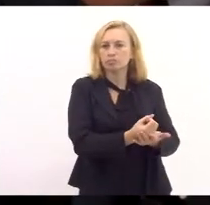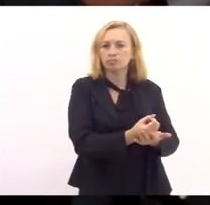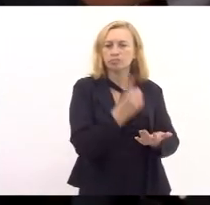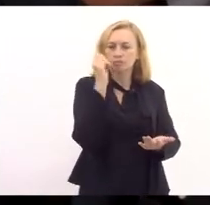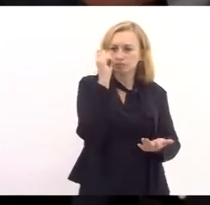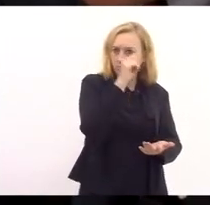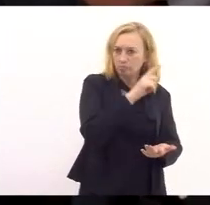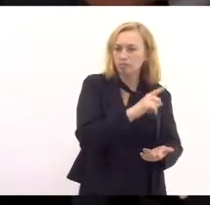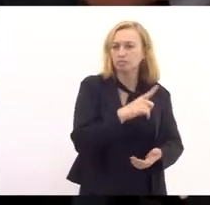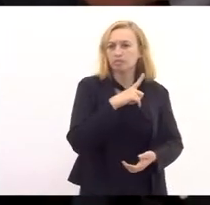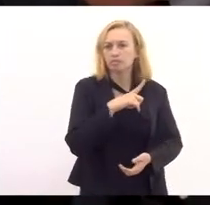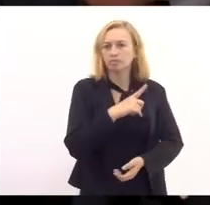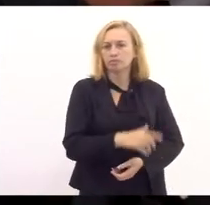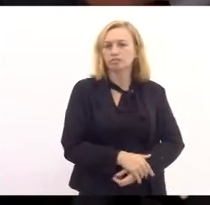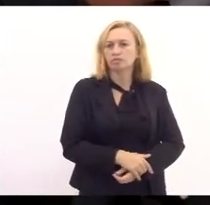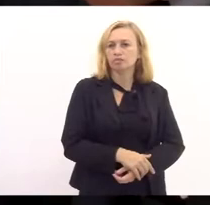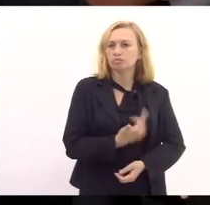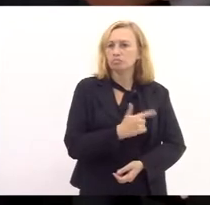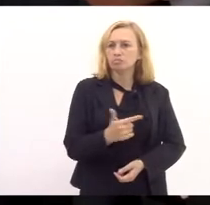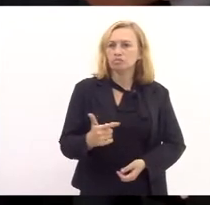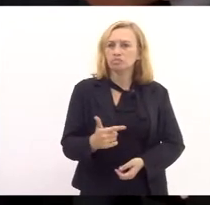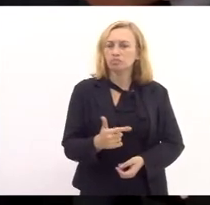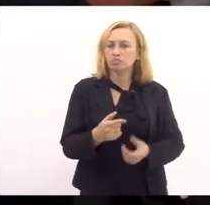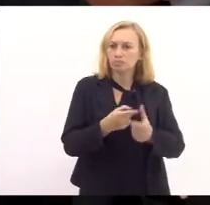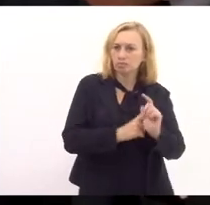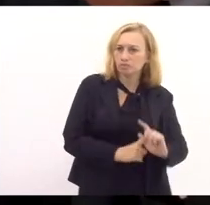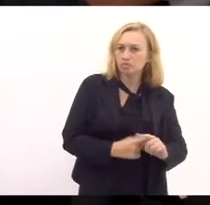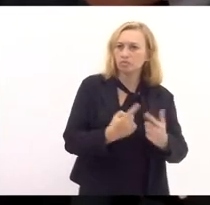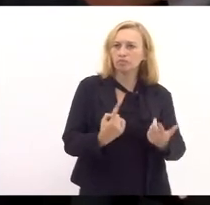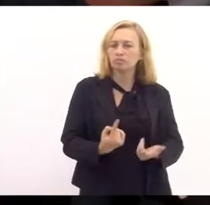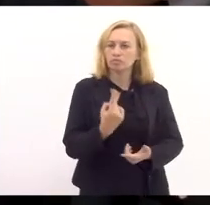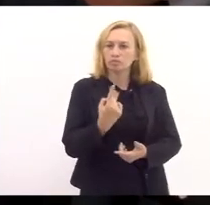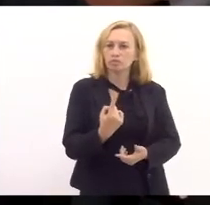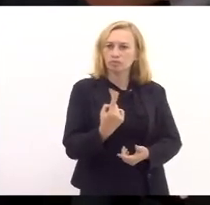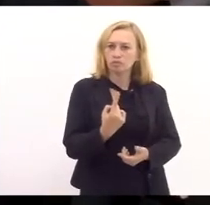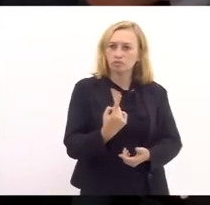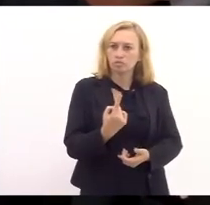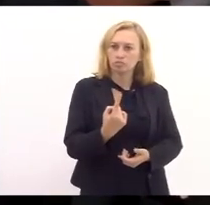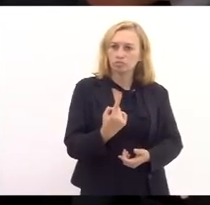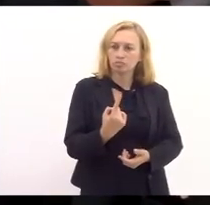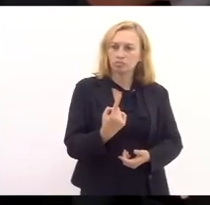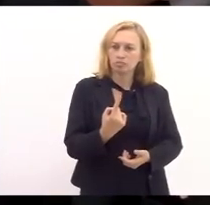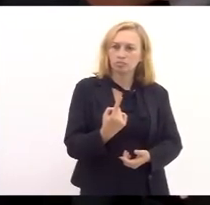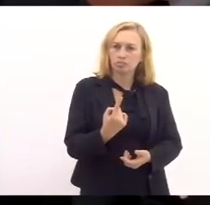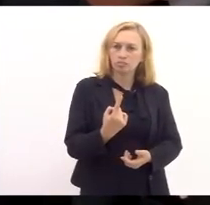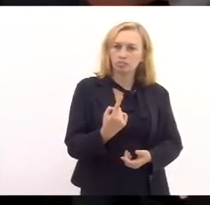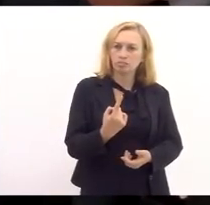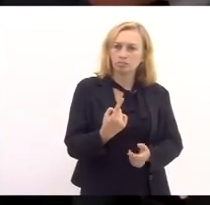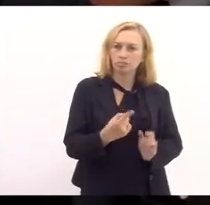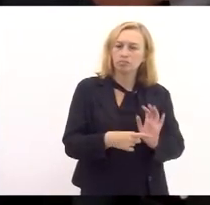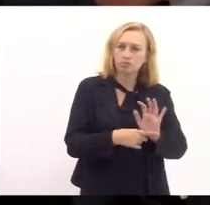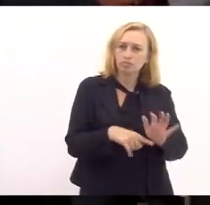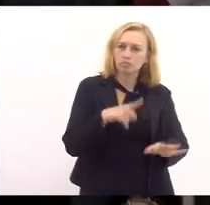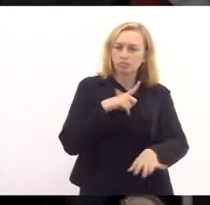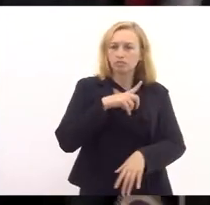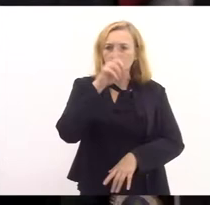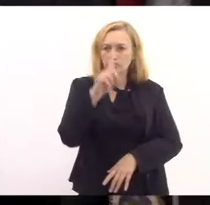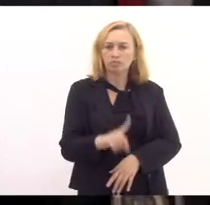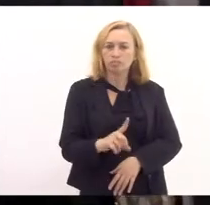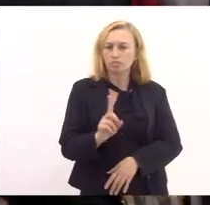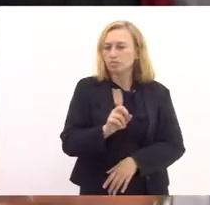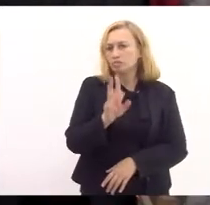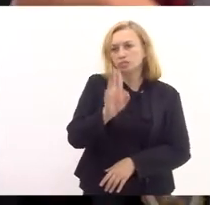qual parcela não tem tanta dependência, às vezes, de um benefício que ela tenha direito, mas que ela não precise sequer utilizar, nem